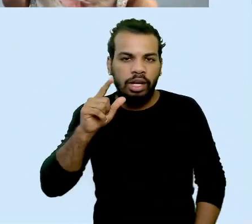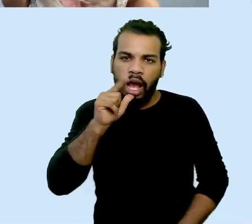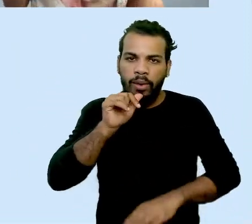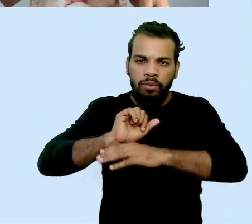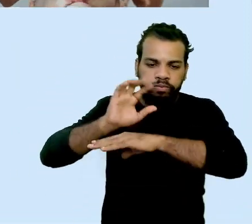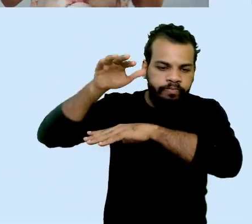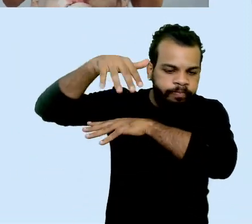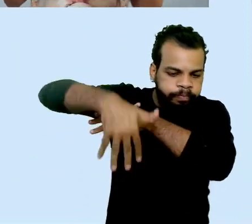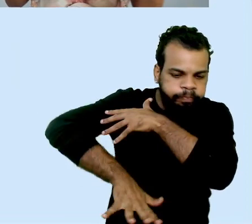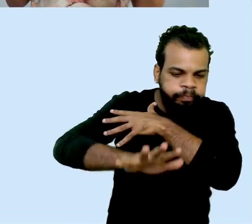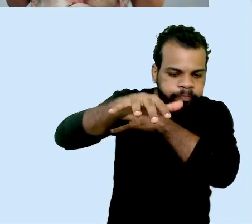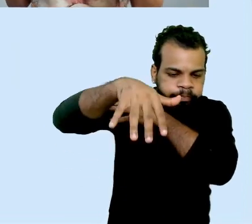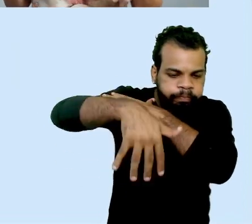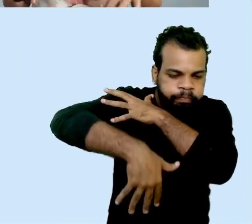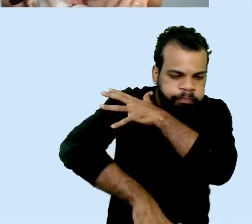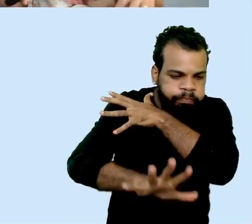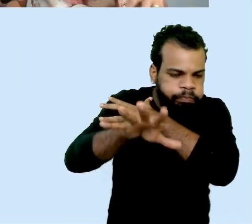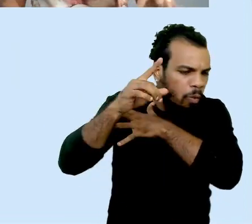cachoeira,